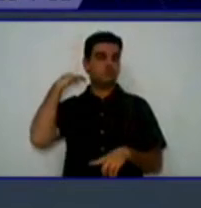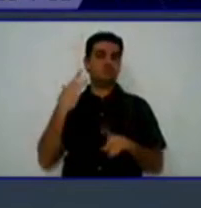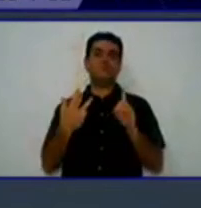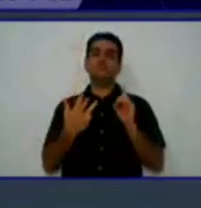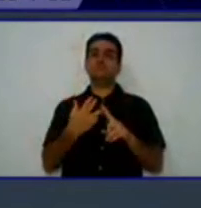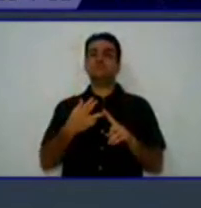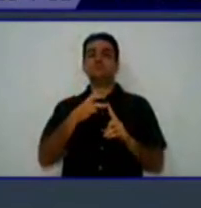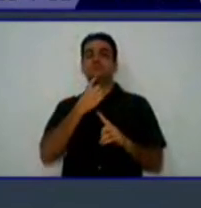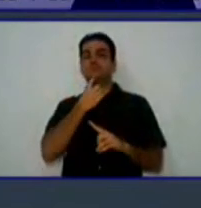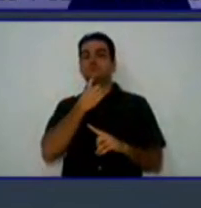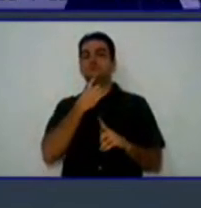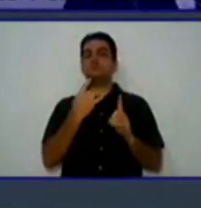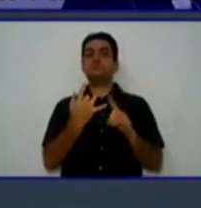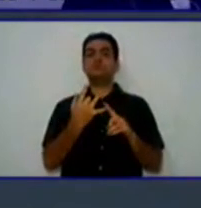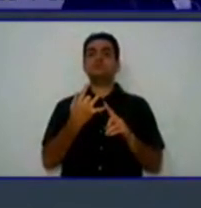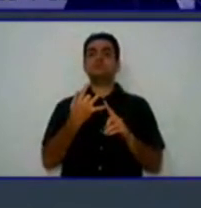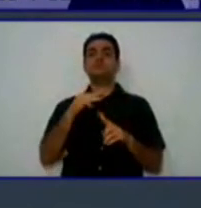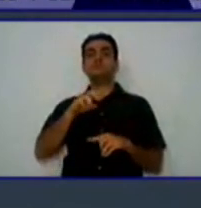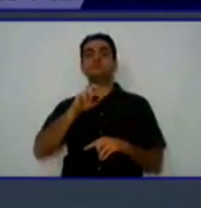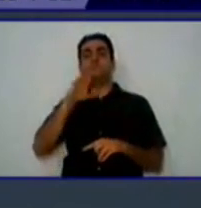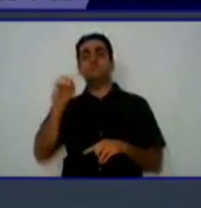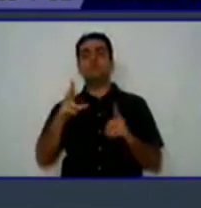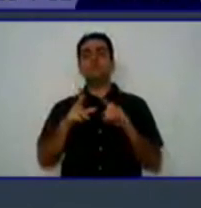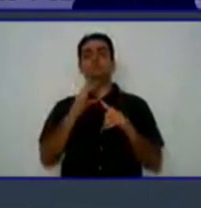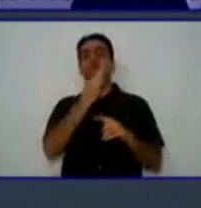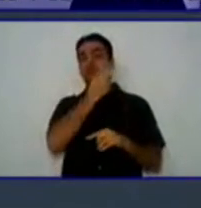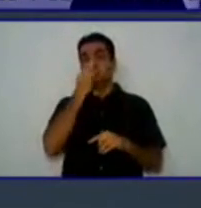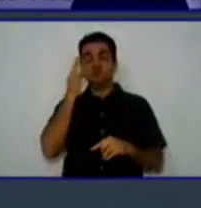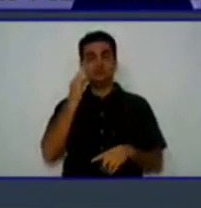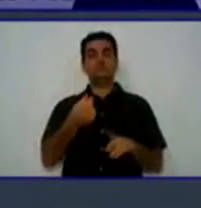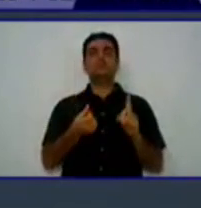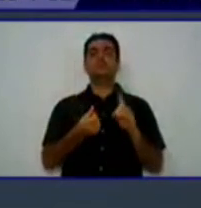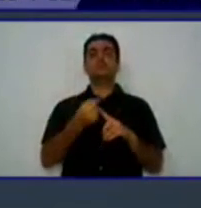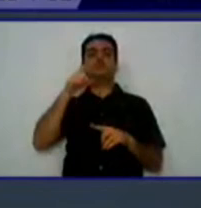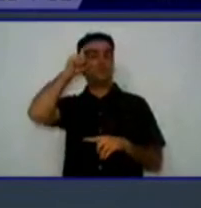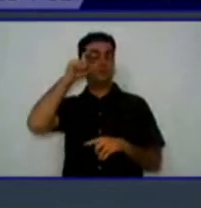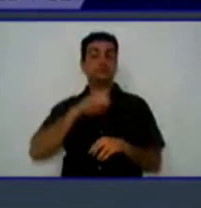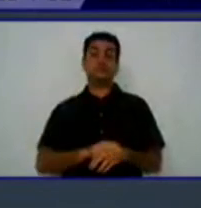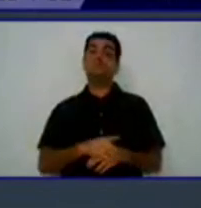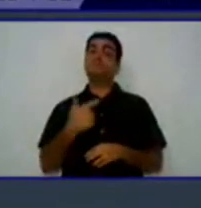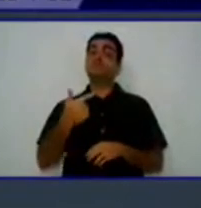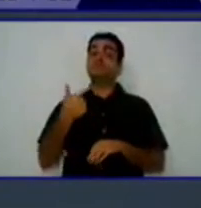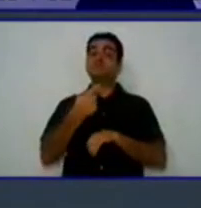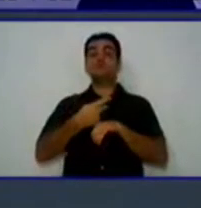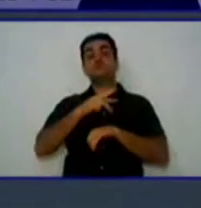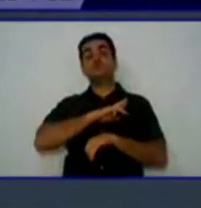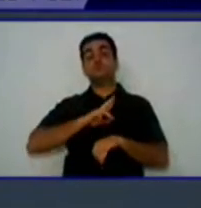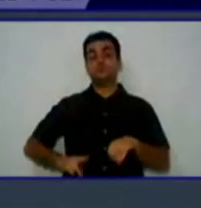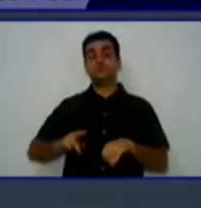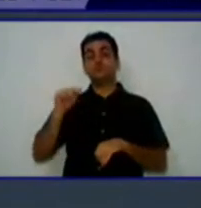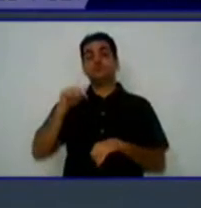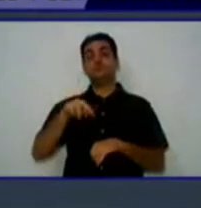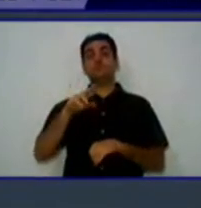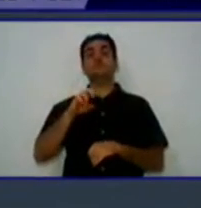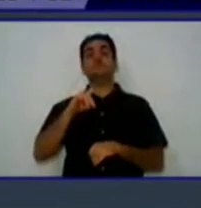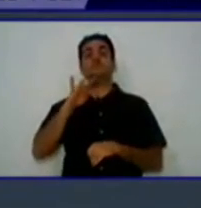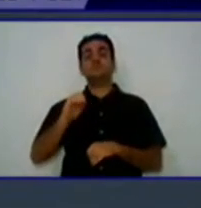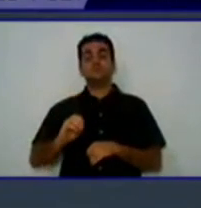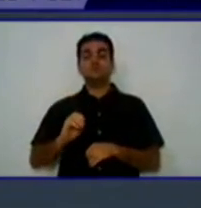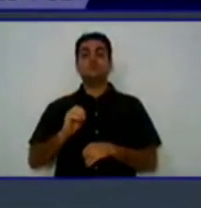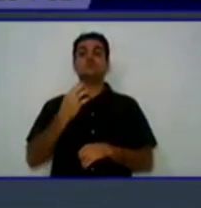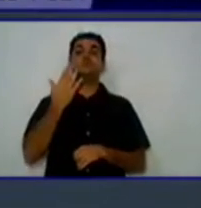Felipe Salomão, Mauro Campbell Marques, Tarcísio Vieira de Carvalho Neto e Sérgio Banhos. Vice-Procurador-Geral Eleitoral, Dr. Renato Brio de Góes.